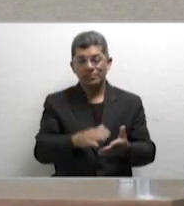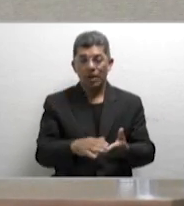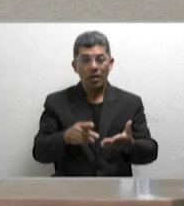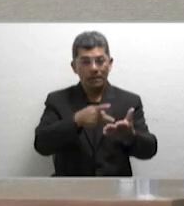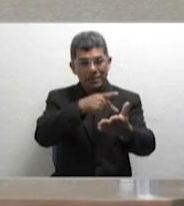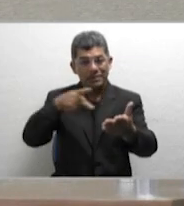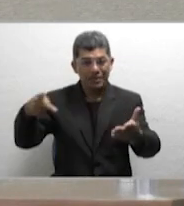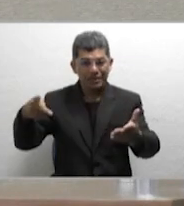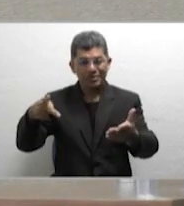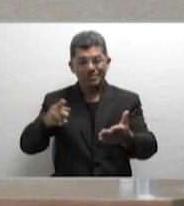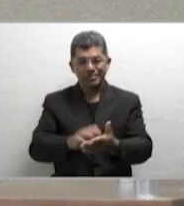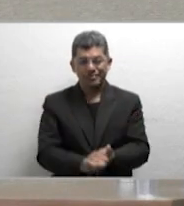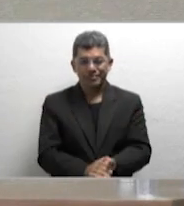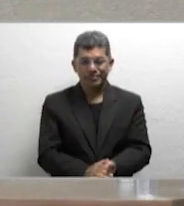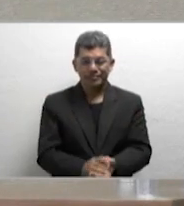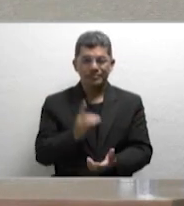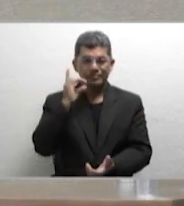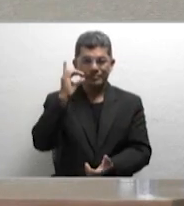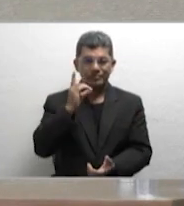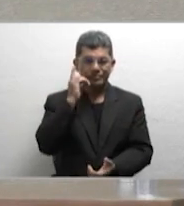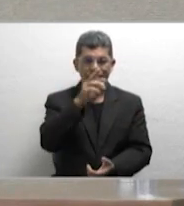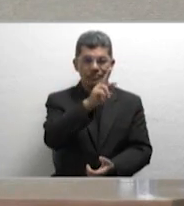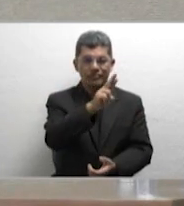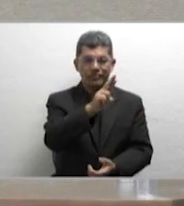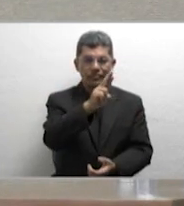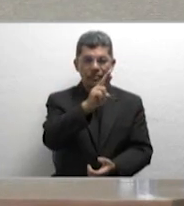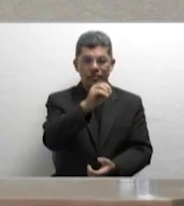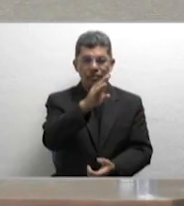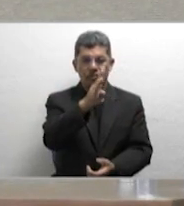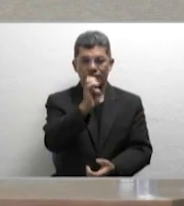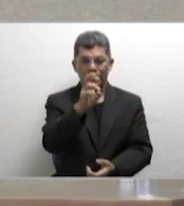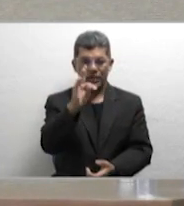presidente, deputado Roberto Cidade,